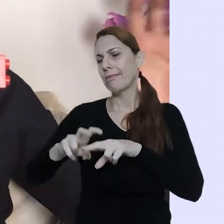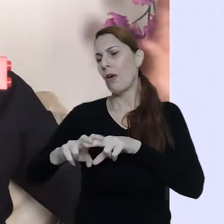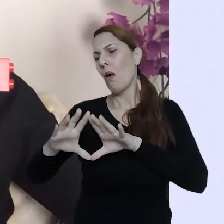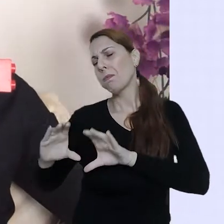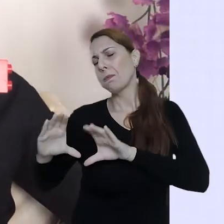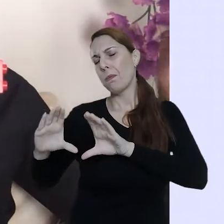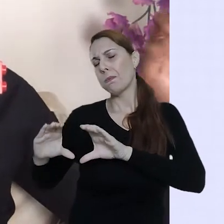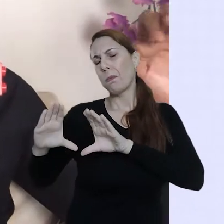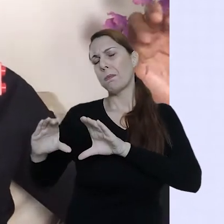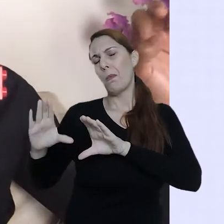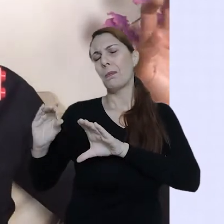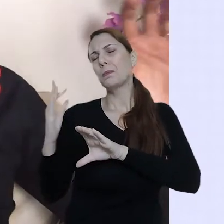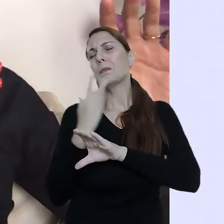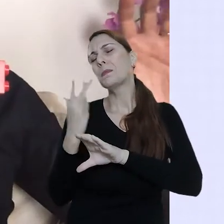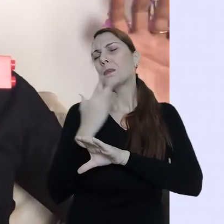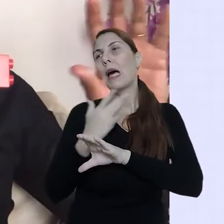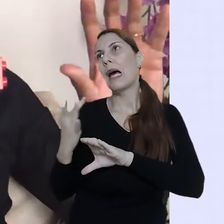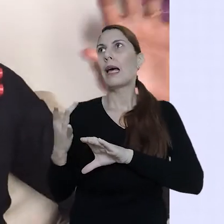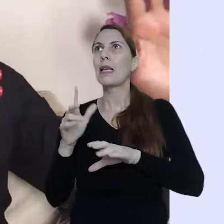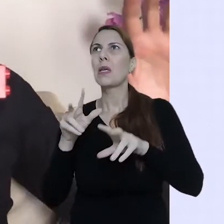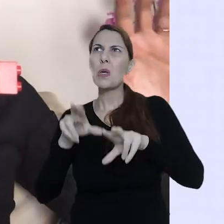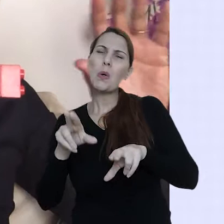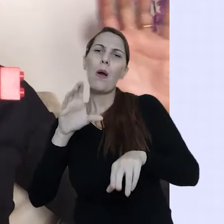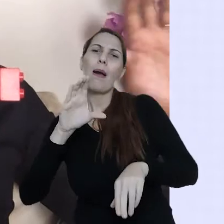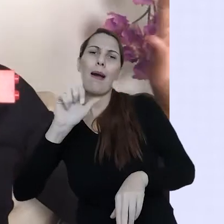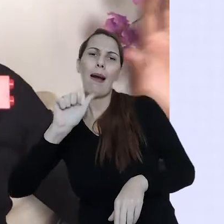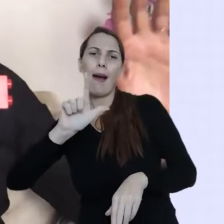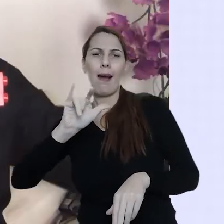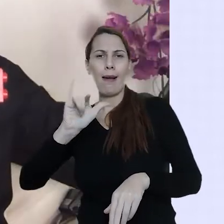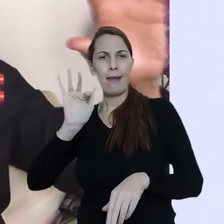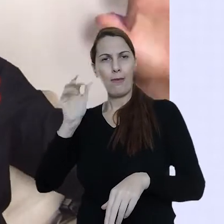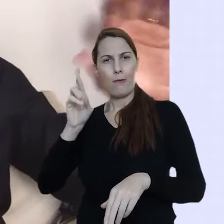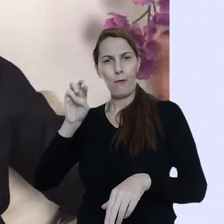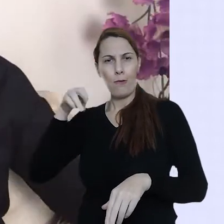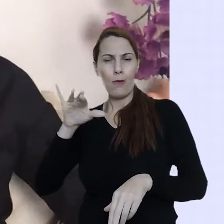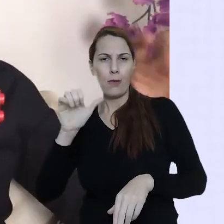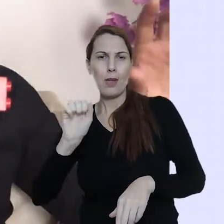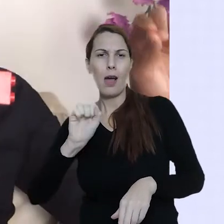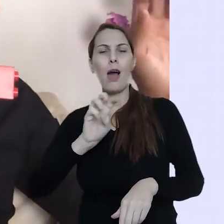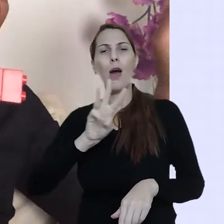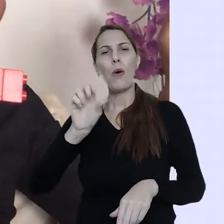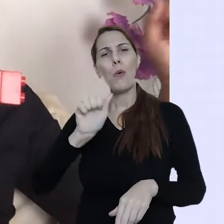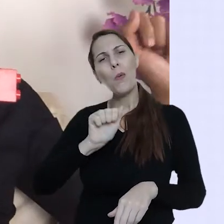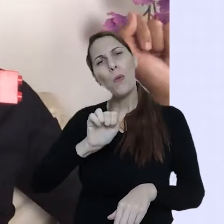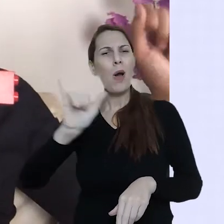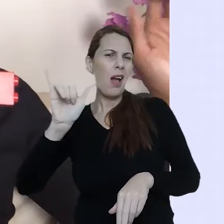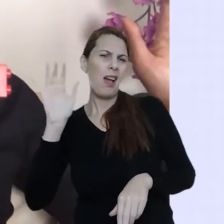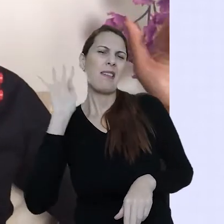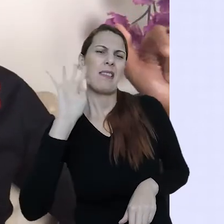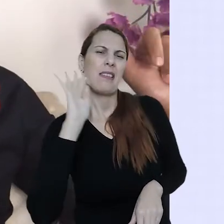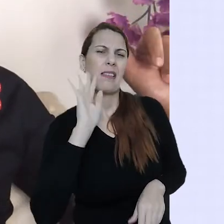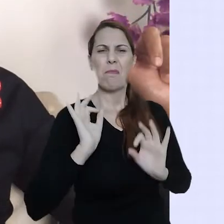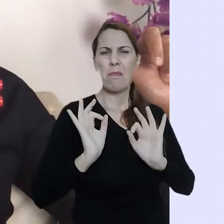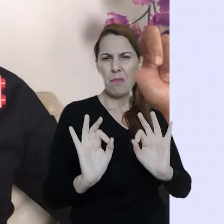uns puffs aí, bem tipo com a Californian Way, né, tal,